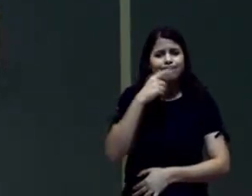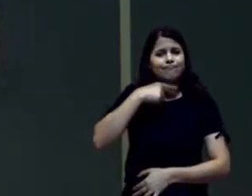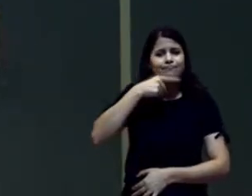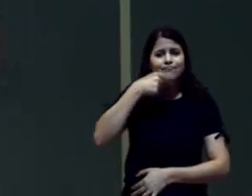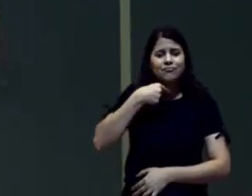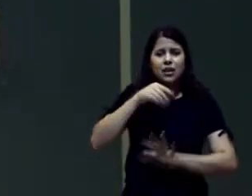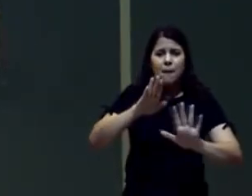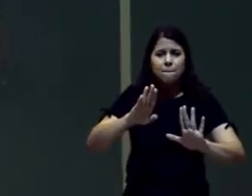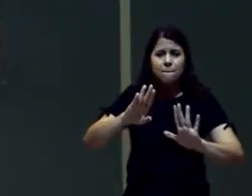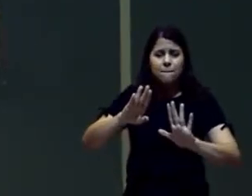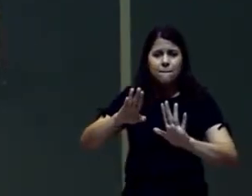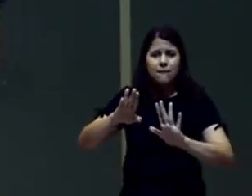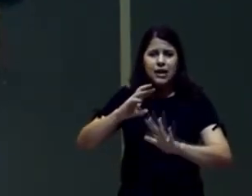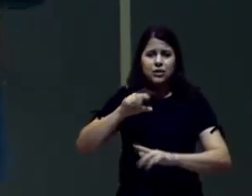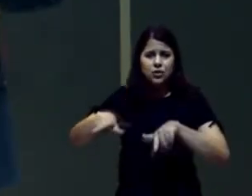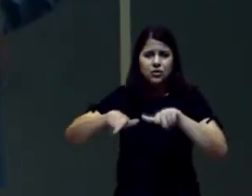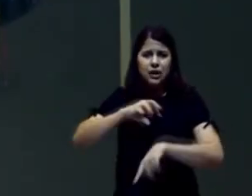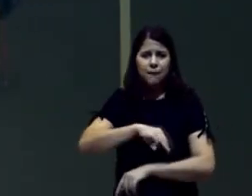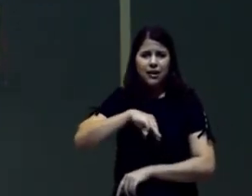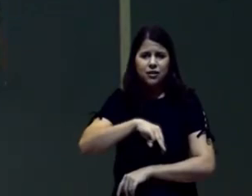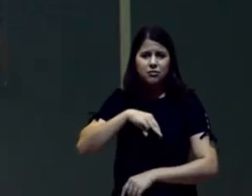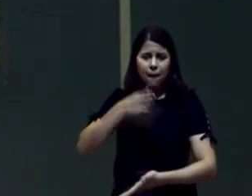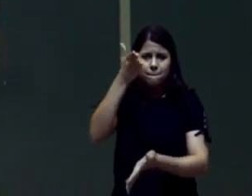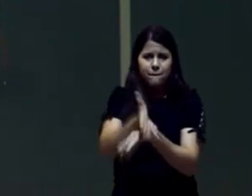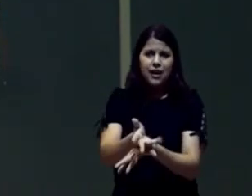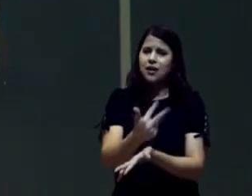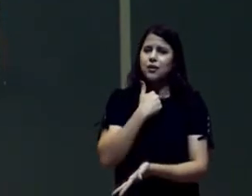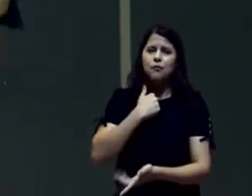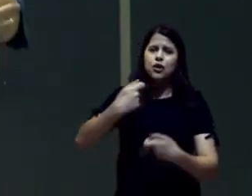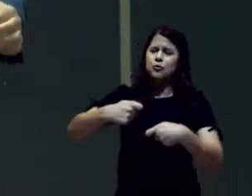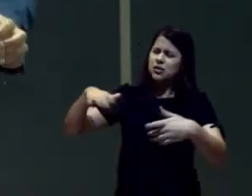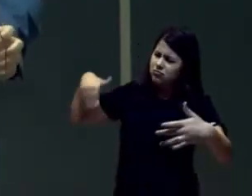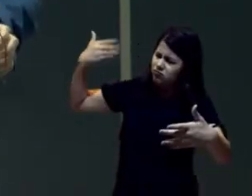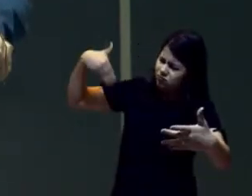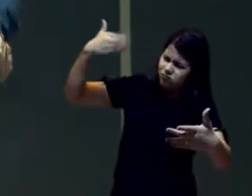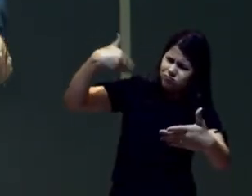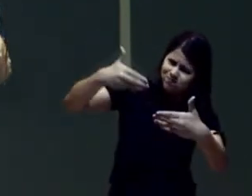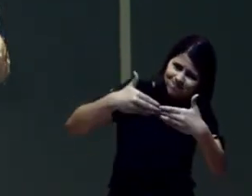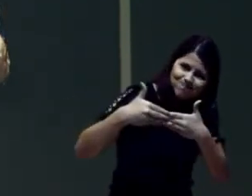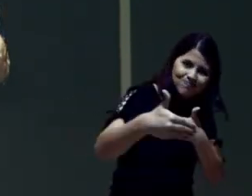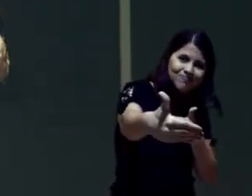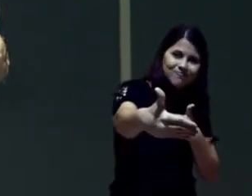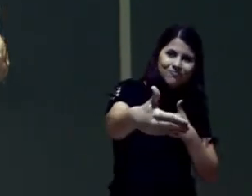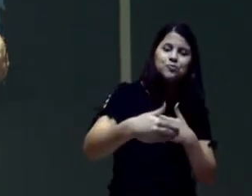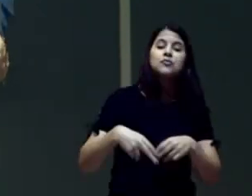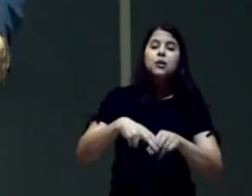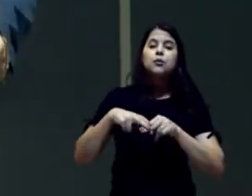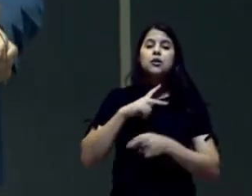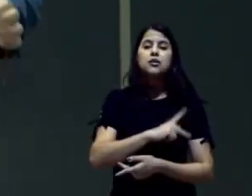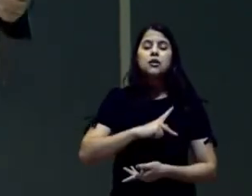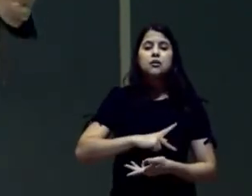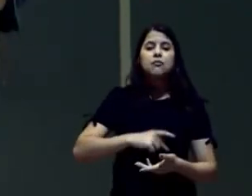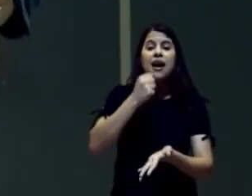que durar até a vinda do Senhor Jesus. É por isso que ele abre esse testamento. E com Timóteo ele